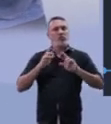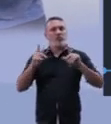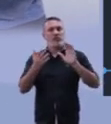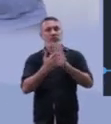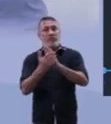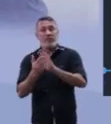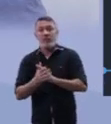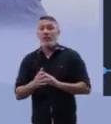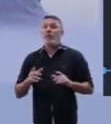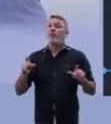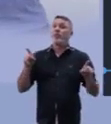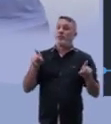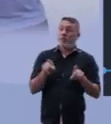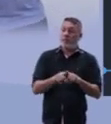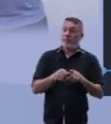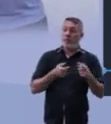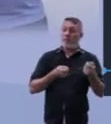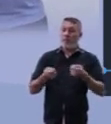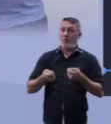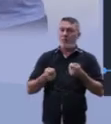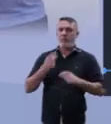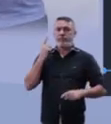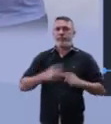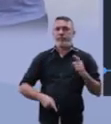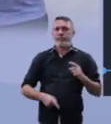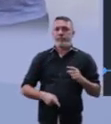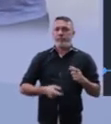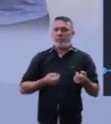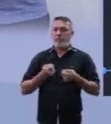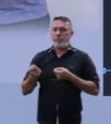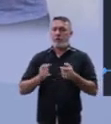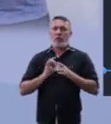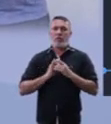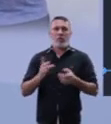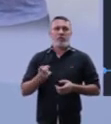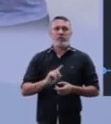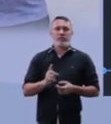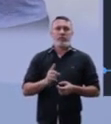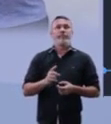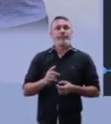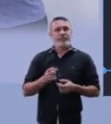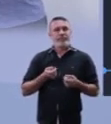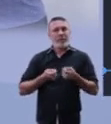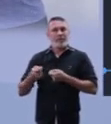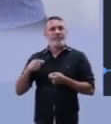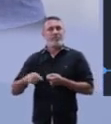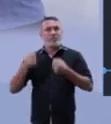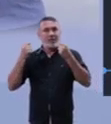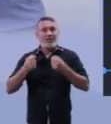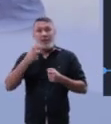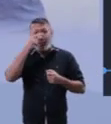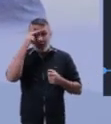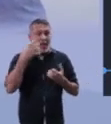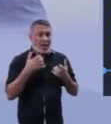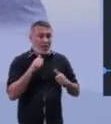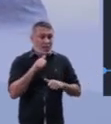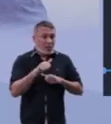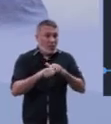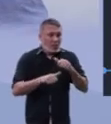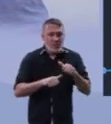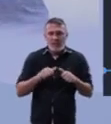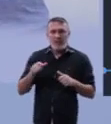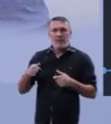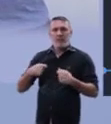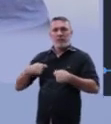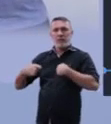diferente. E a manipulação não deixa. Olha que fantástico que ele usa. Então, o que reforça a ideia,